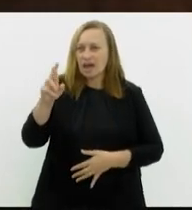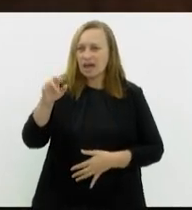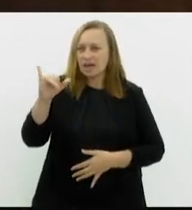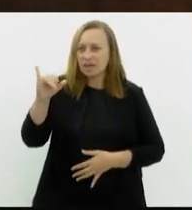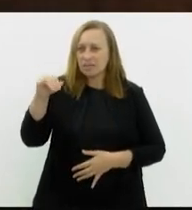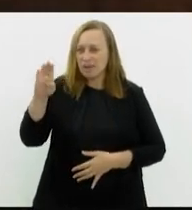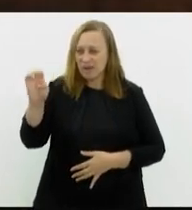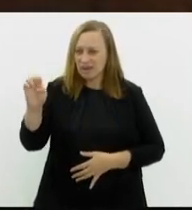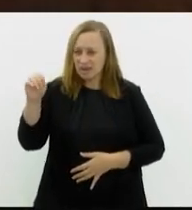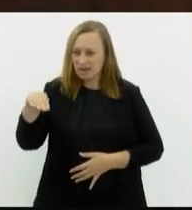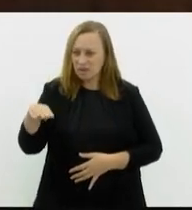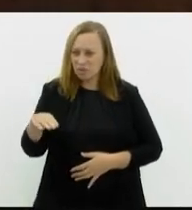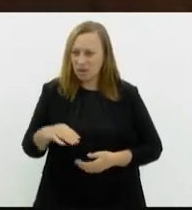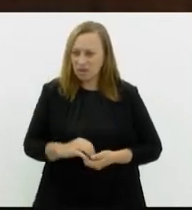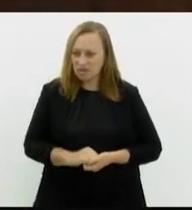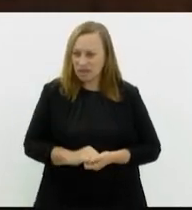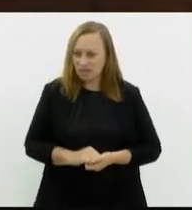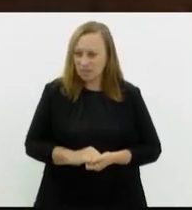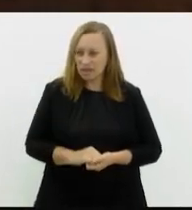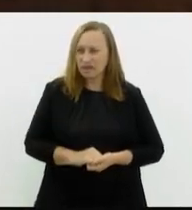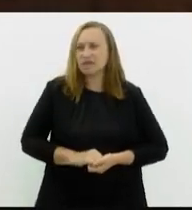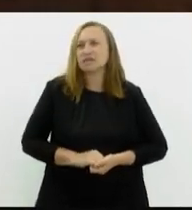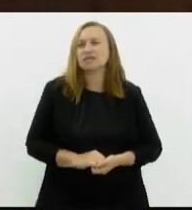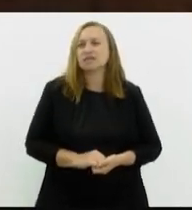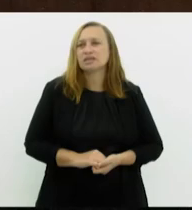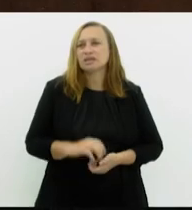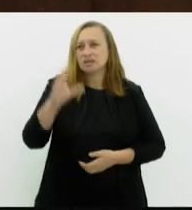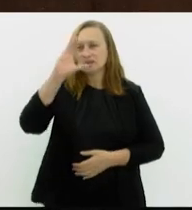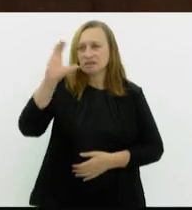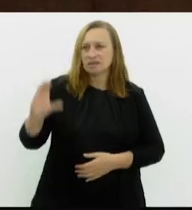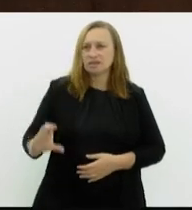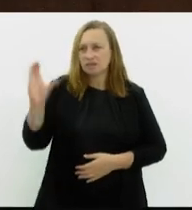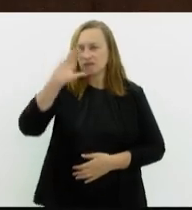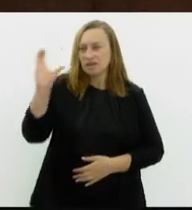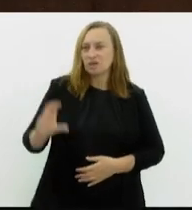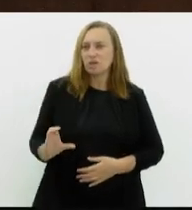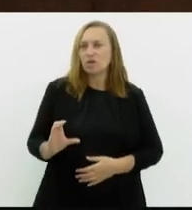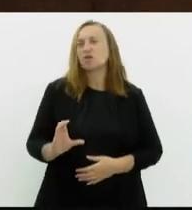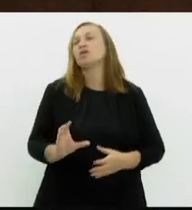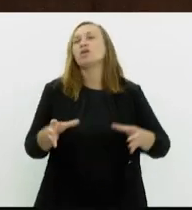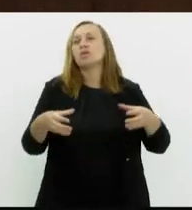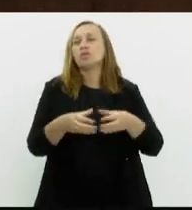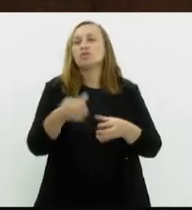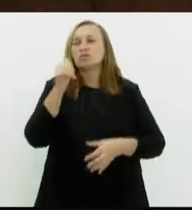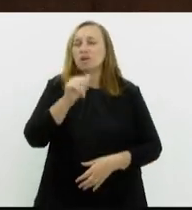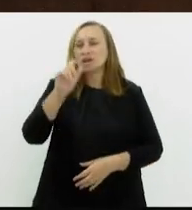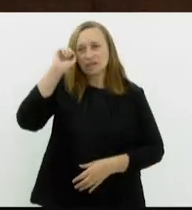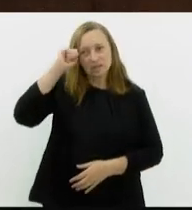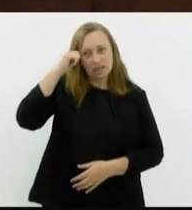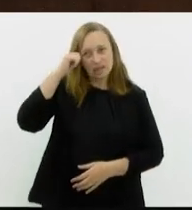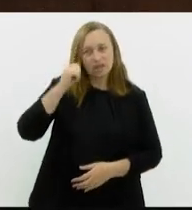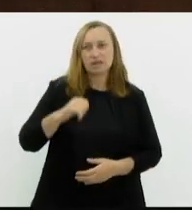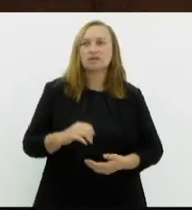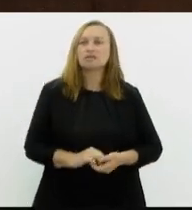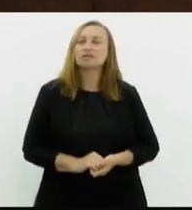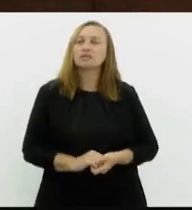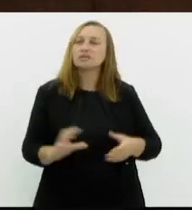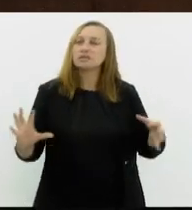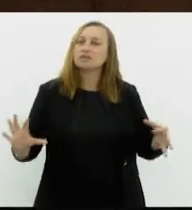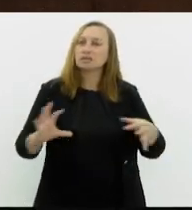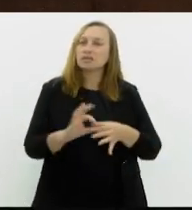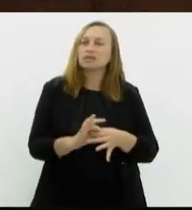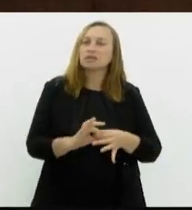foi consolidada a partir de um grande encontro de mulheres negras, mas que foi também e vem sendo consolidada